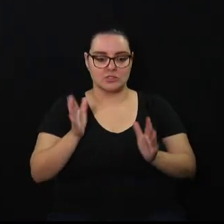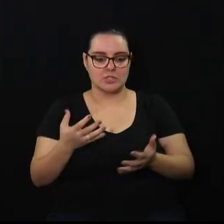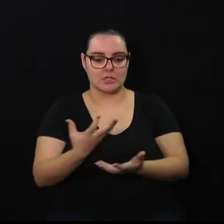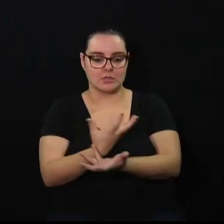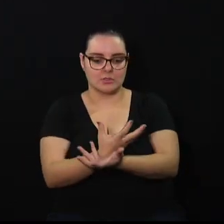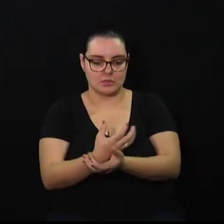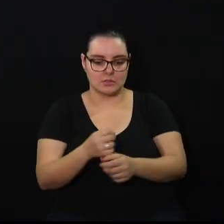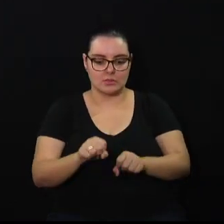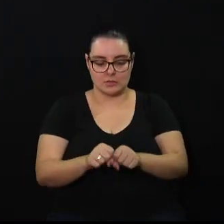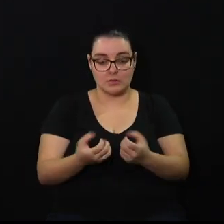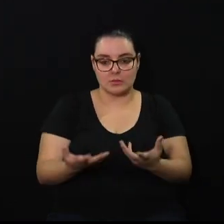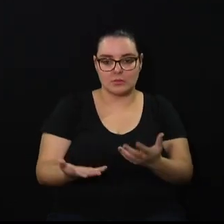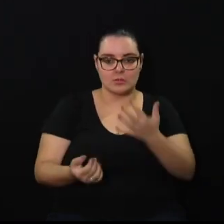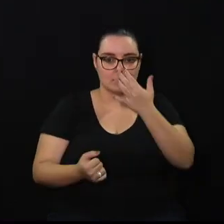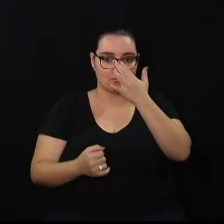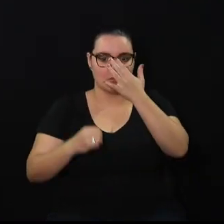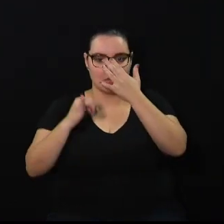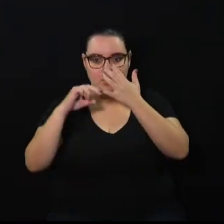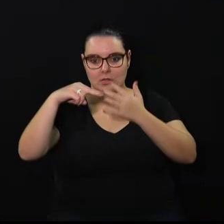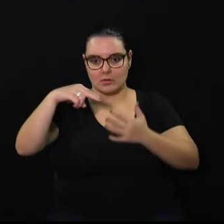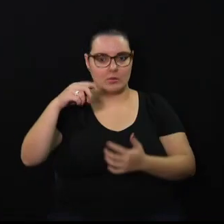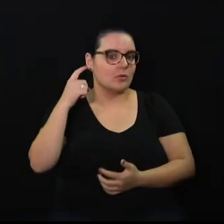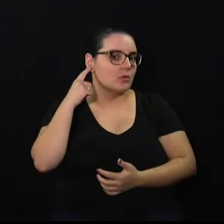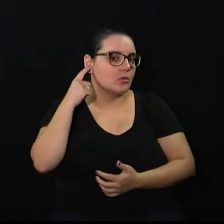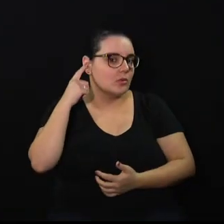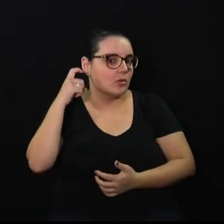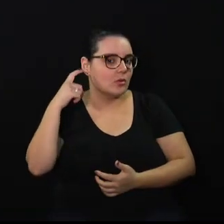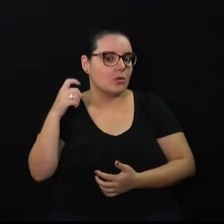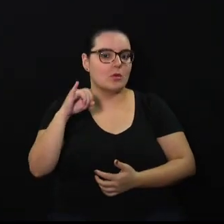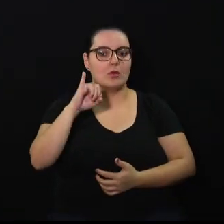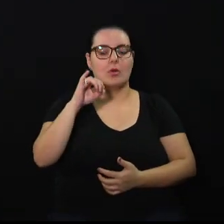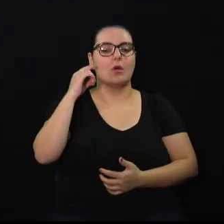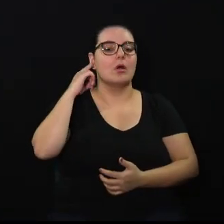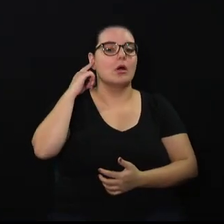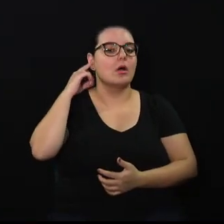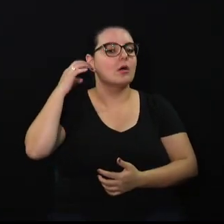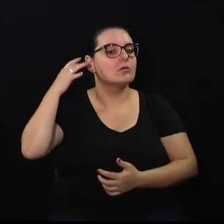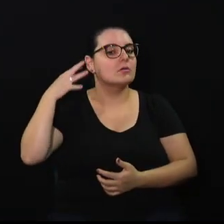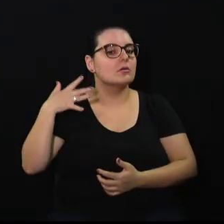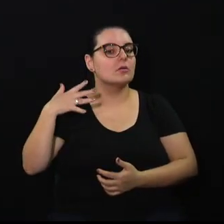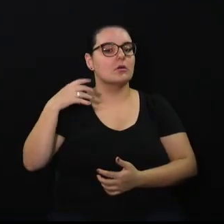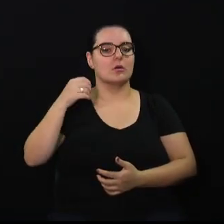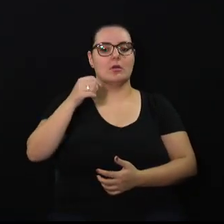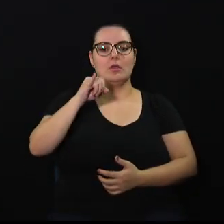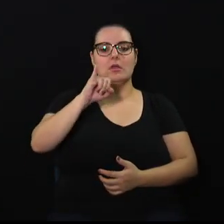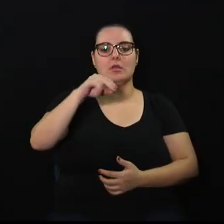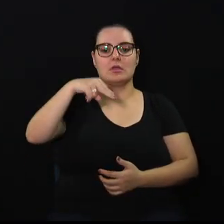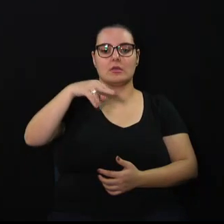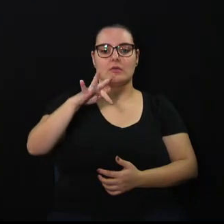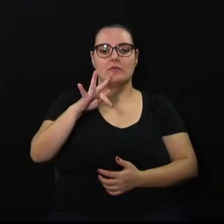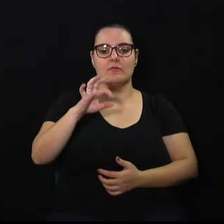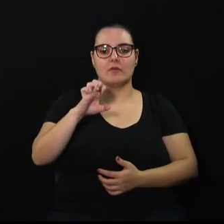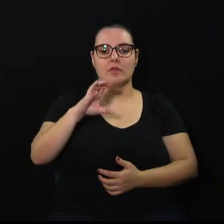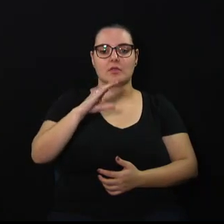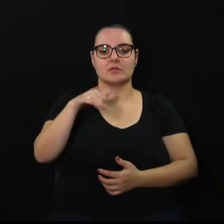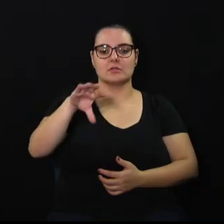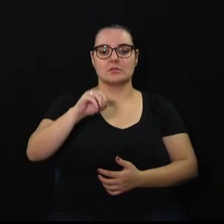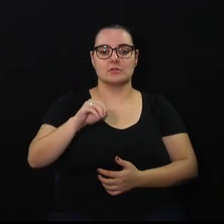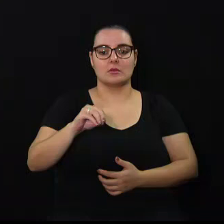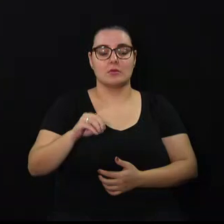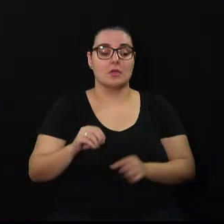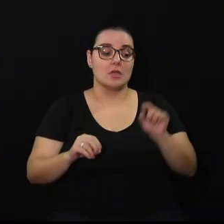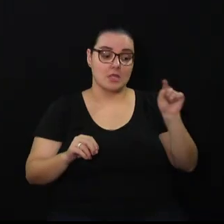mesmo uma infecção avançada por exemplo o tite então é precisa ter esse olhar para esse preço paciente